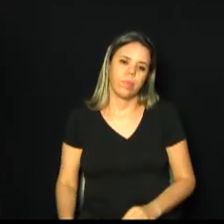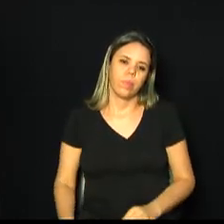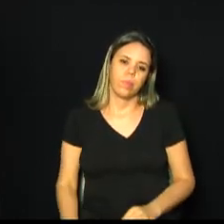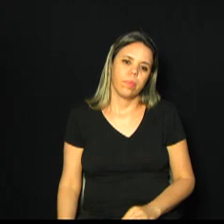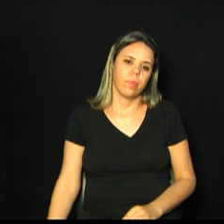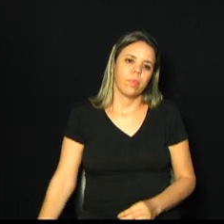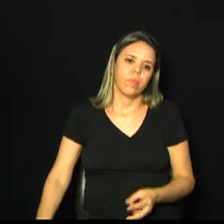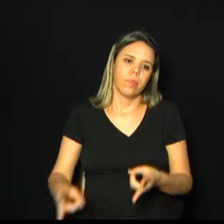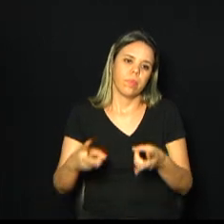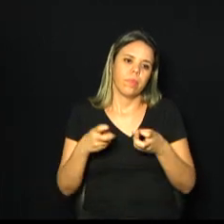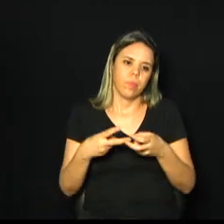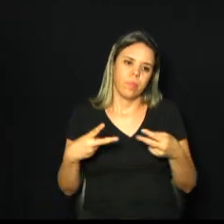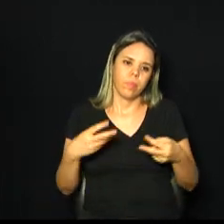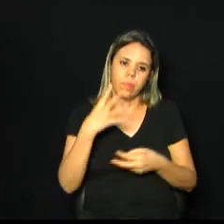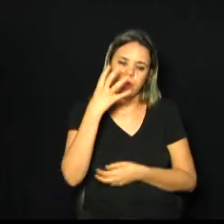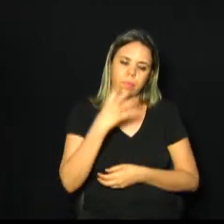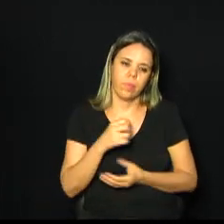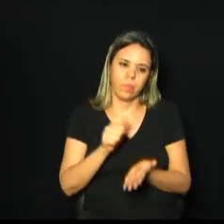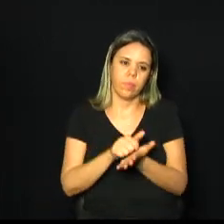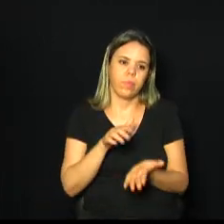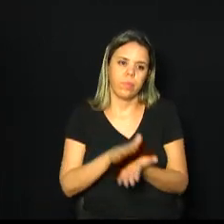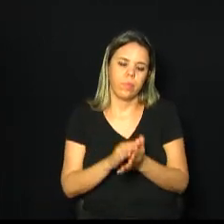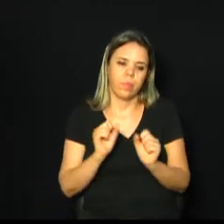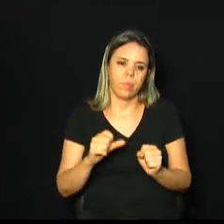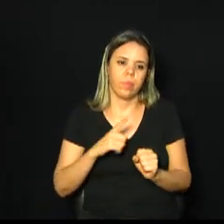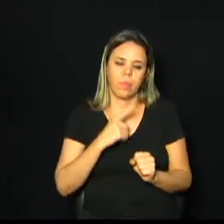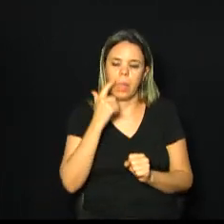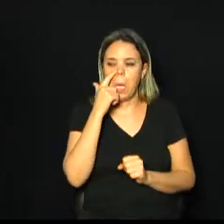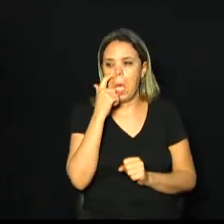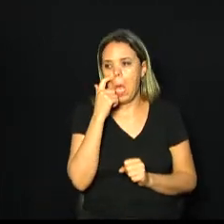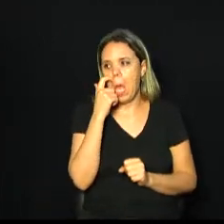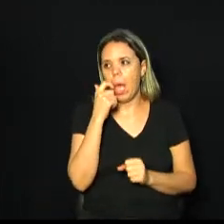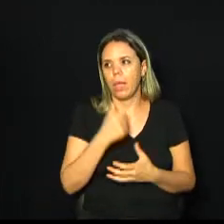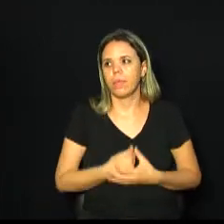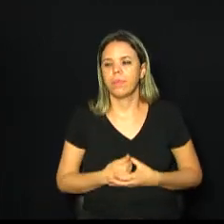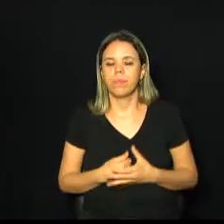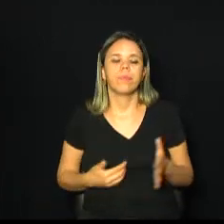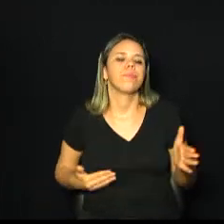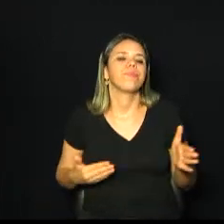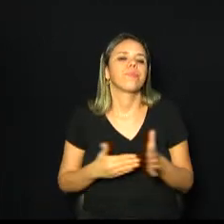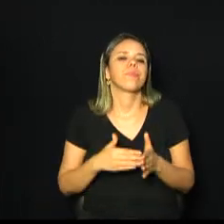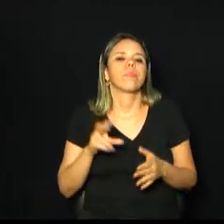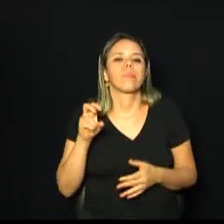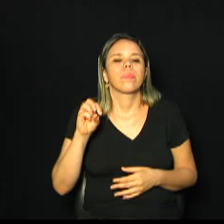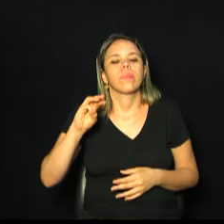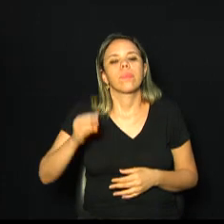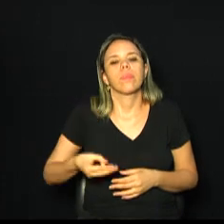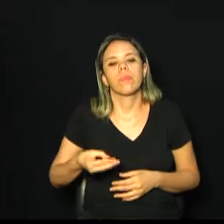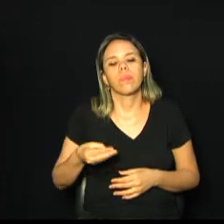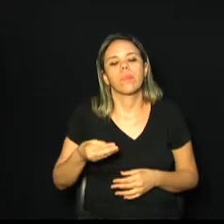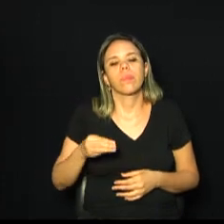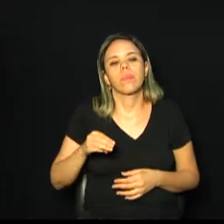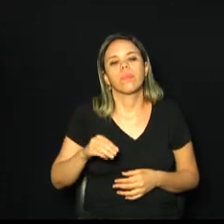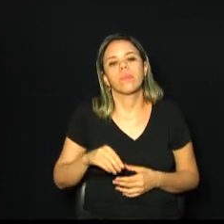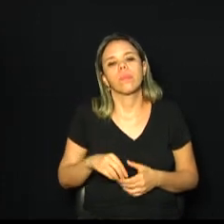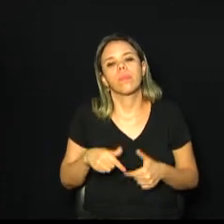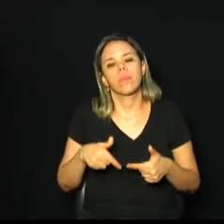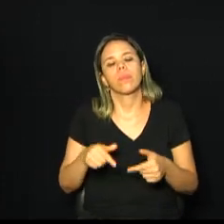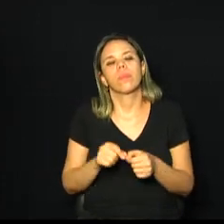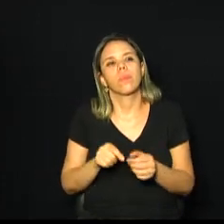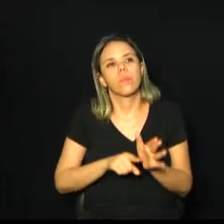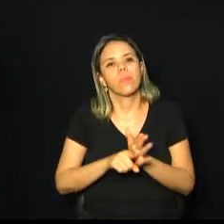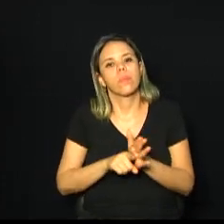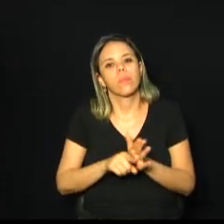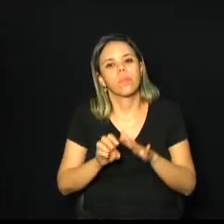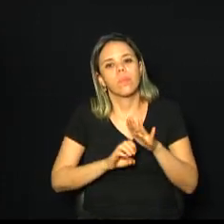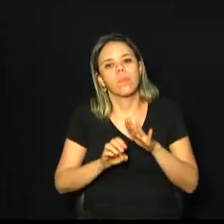Perceba, isso é uma coisa séria. E essa multa ela pode ter um limite de até 50 milhões por ato, de acordo com o tamanho